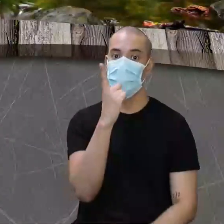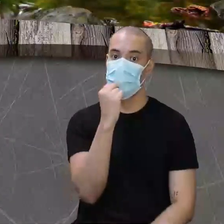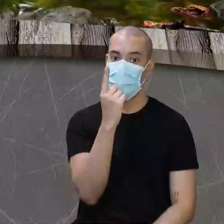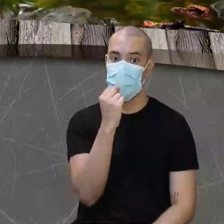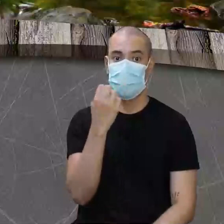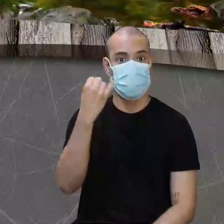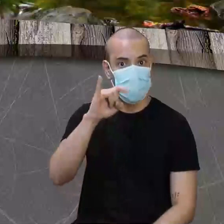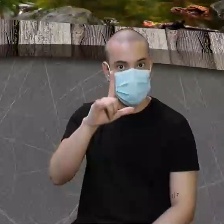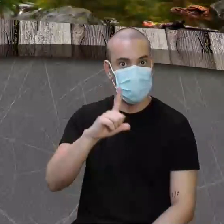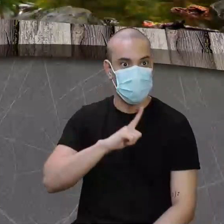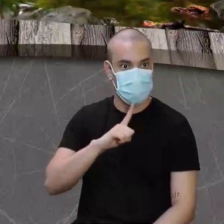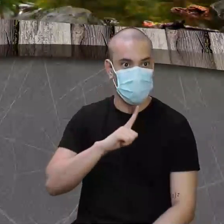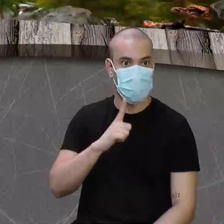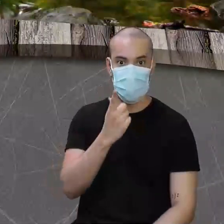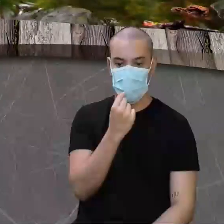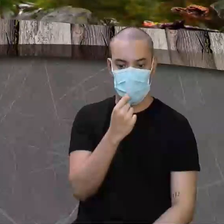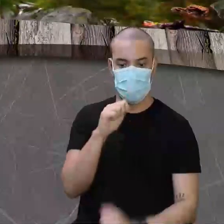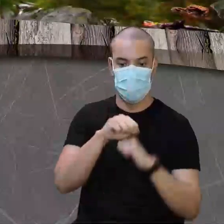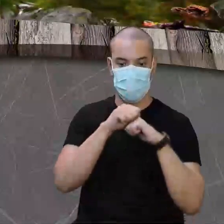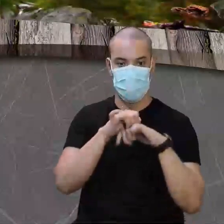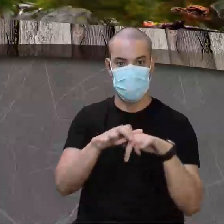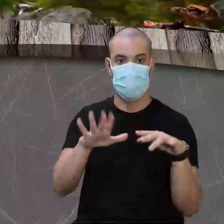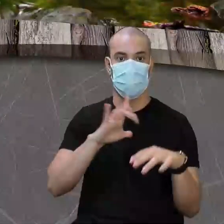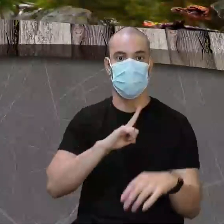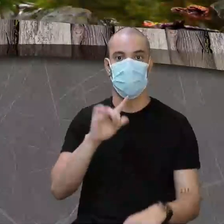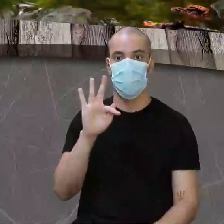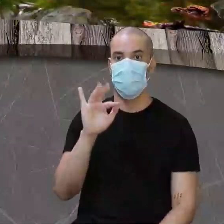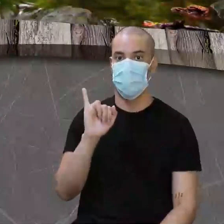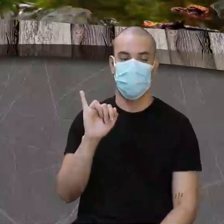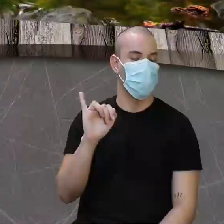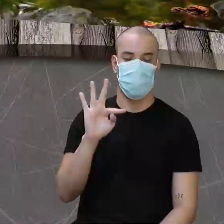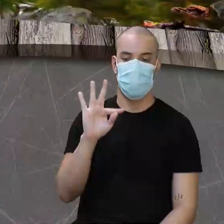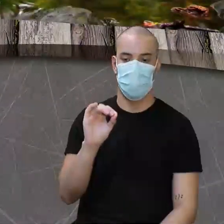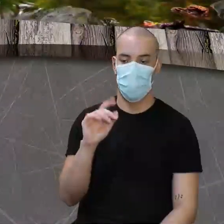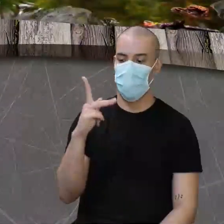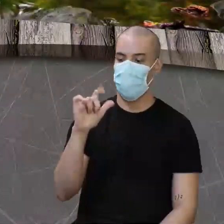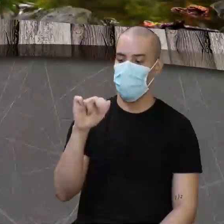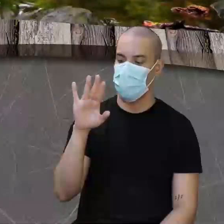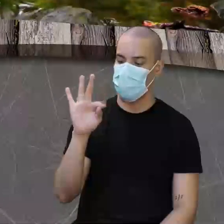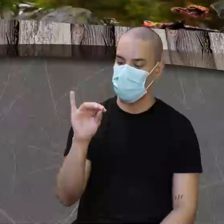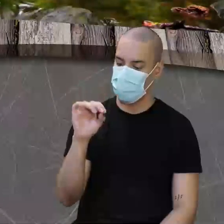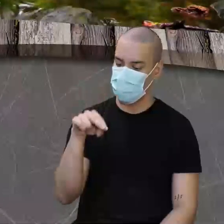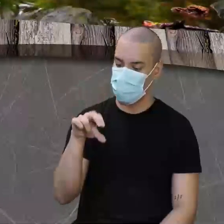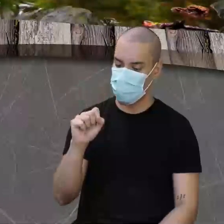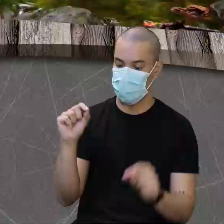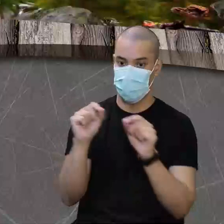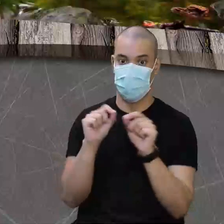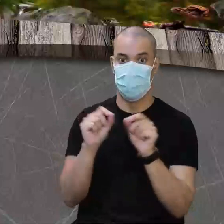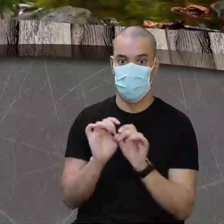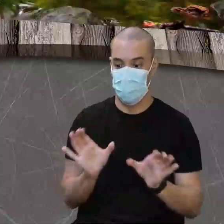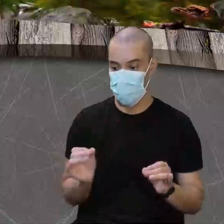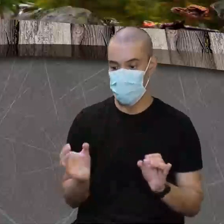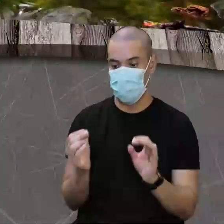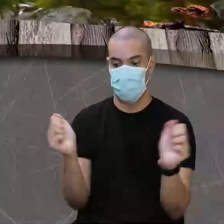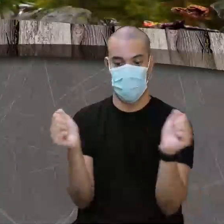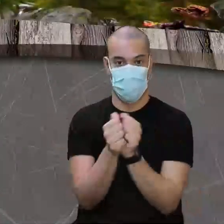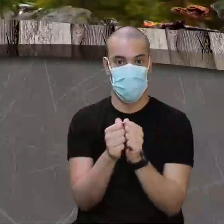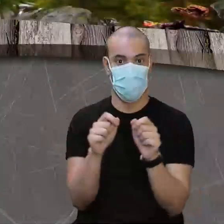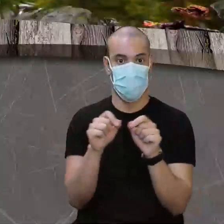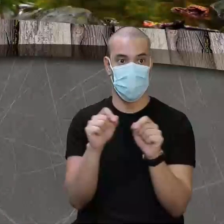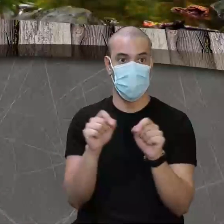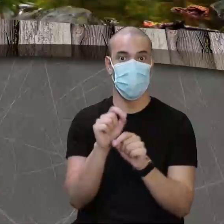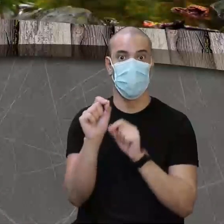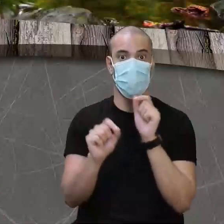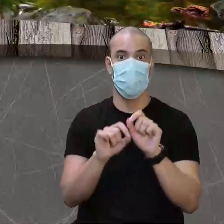Se você estiver no ambiente aquático, você vai ter o fitoplâncton, as algazinhas ali realizando processos de